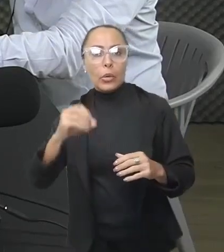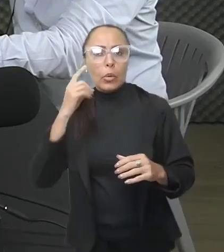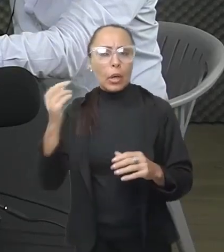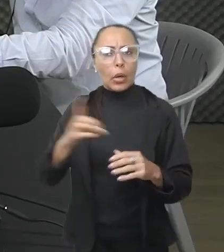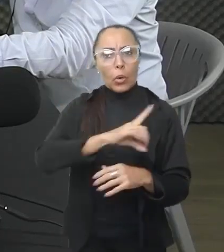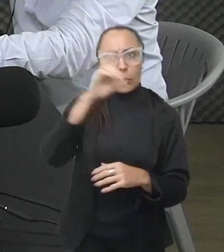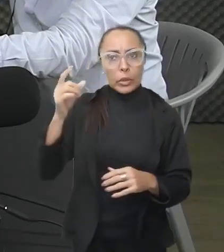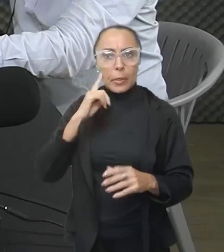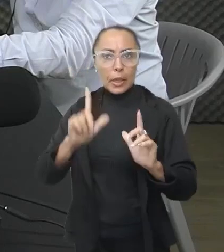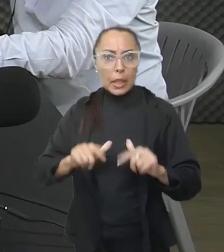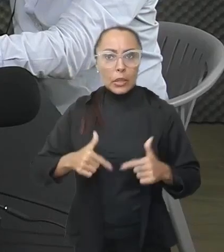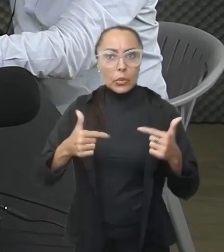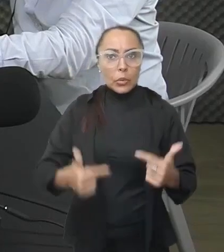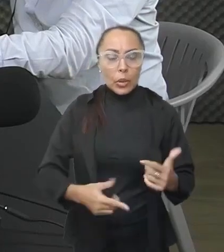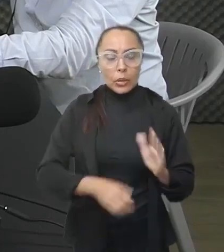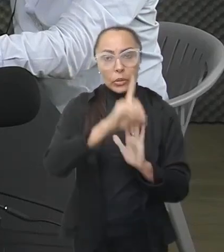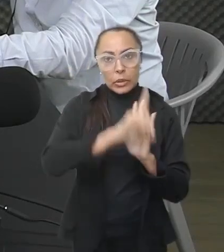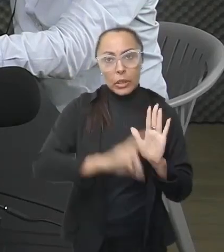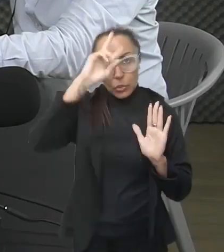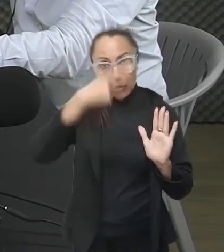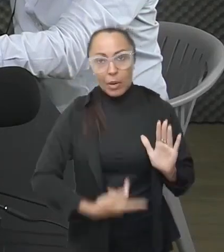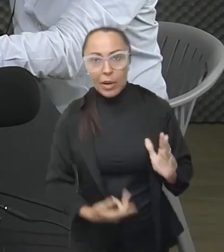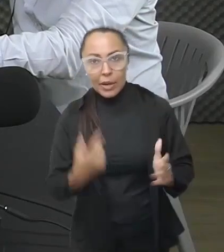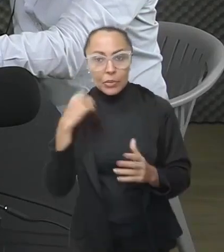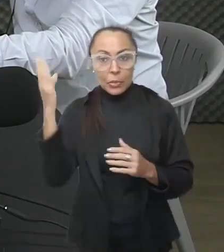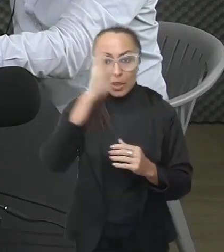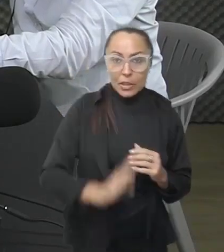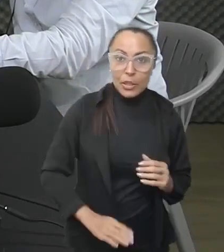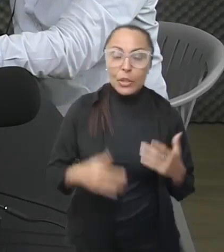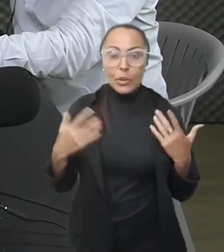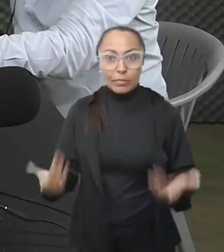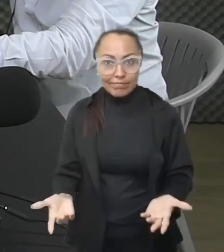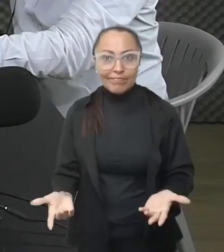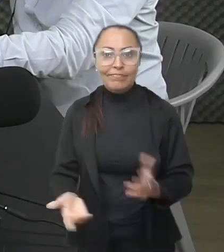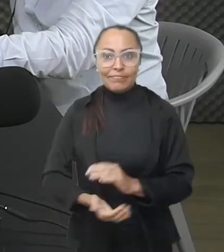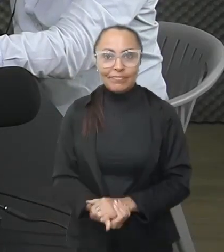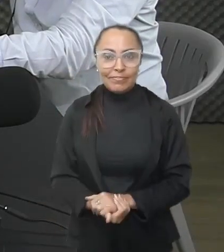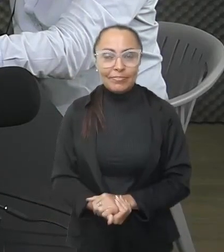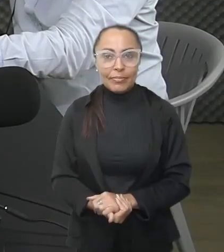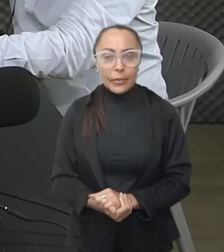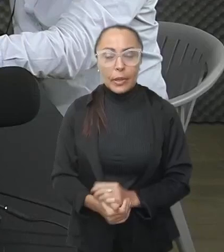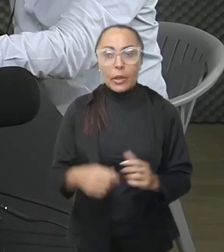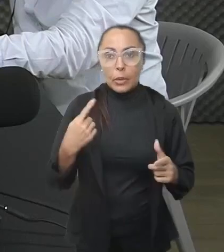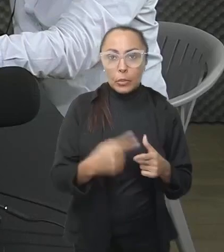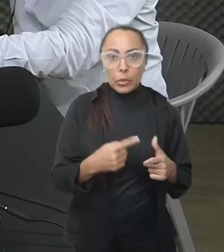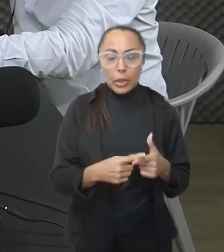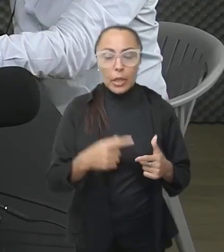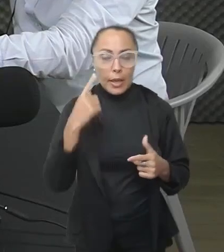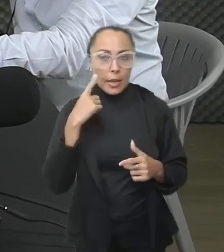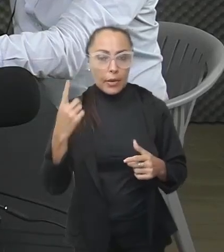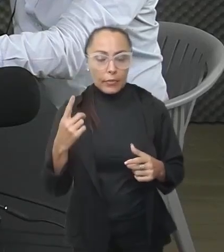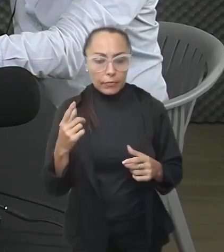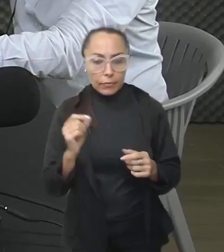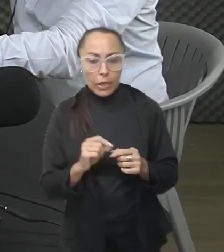emblemático para a luta dos direitos humanos de crianças e adolescentes no Brasil, Pernambuco e no Brasil. Porque ela